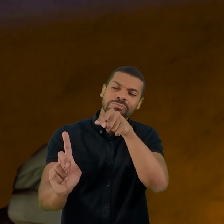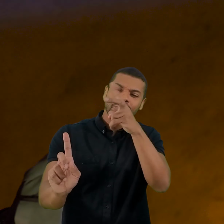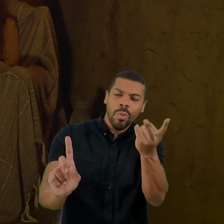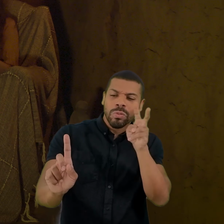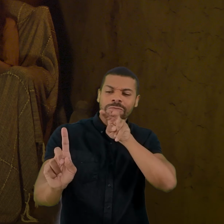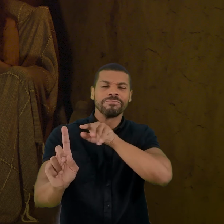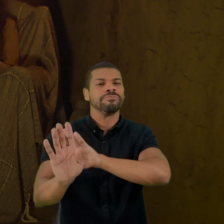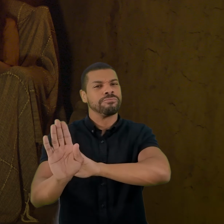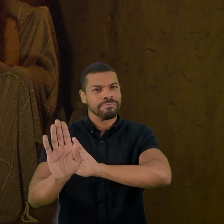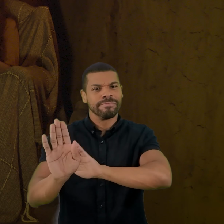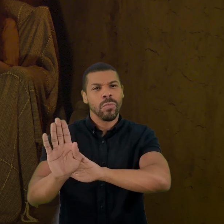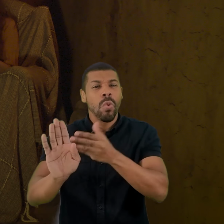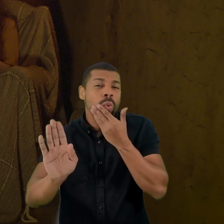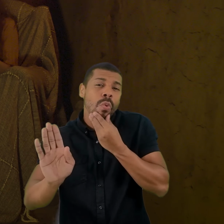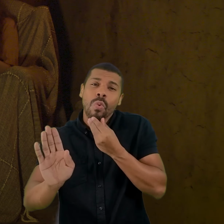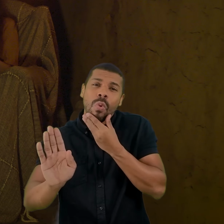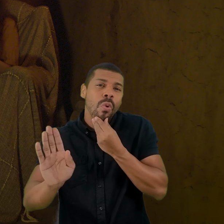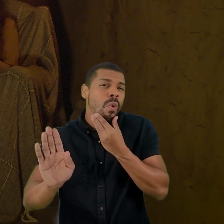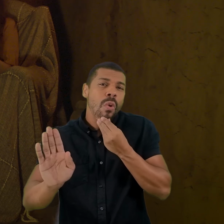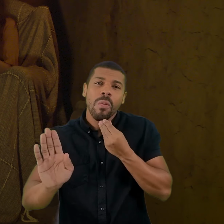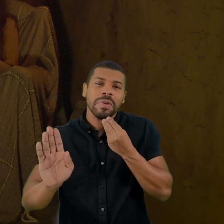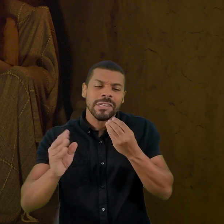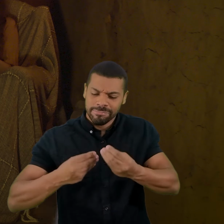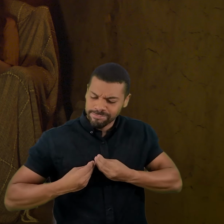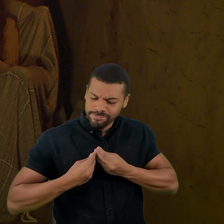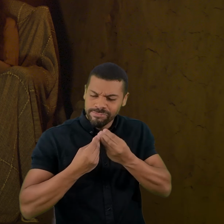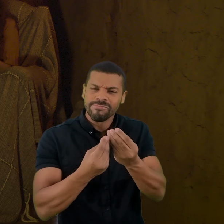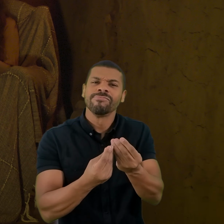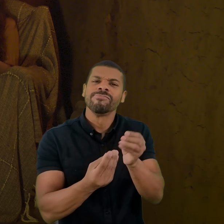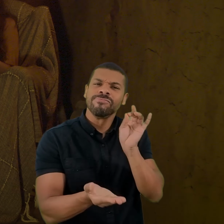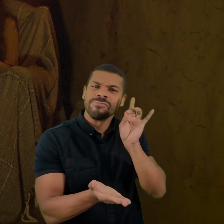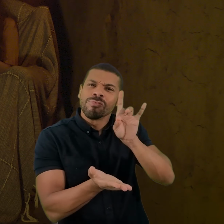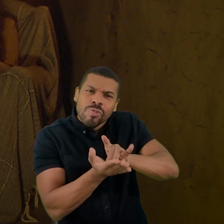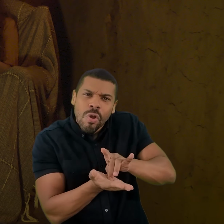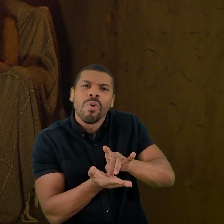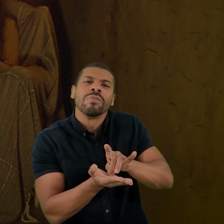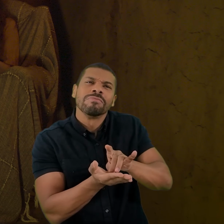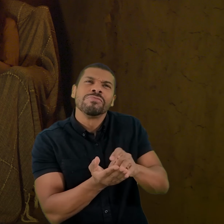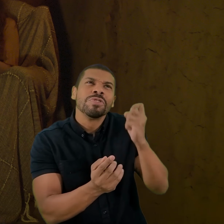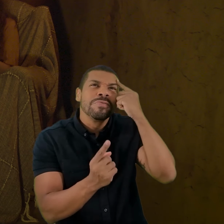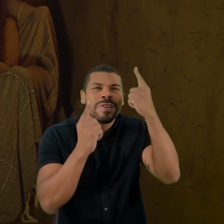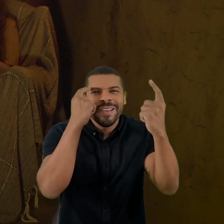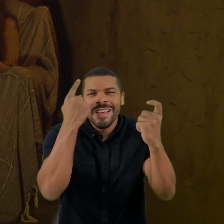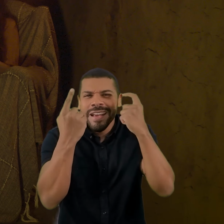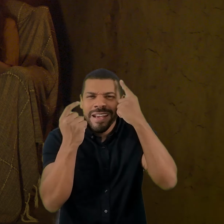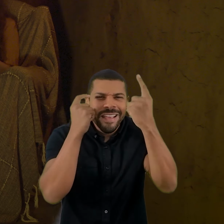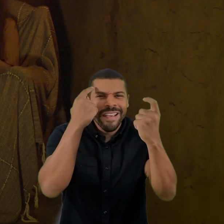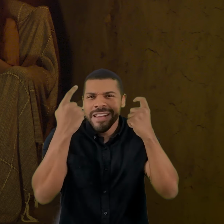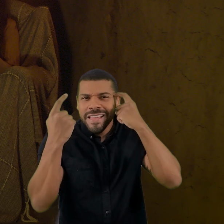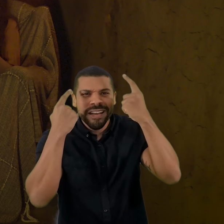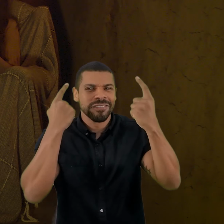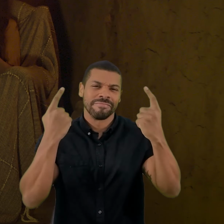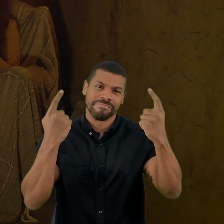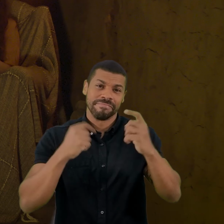Bispo, um homem dedicado, que se entregava com afinco aos processos